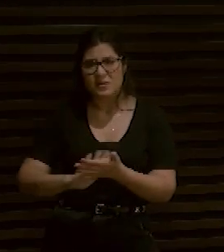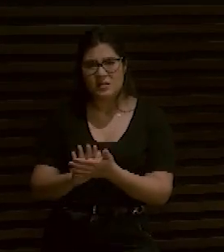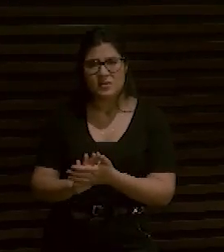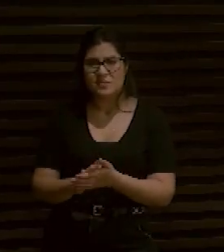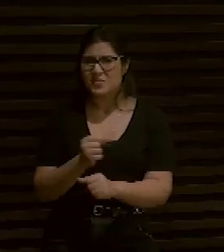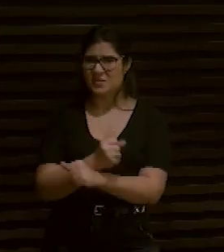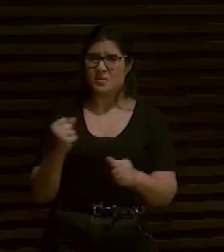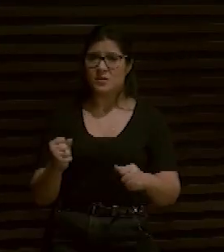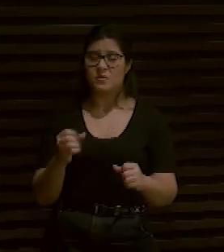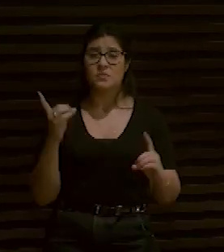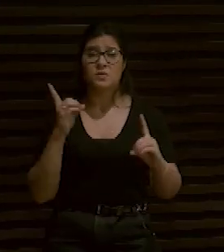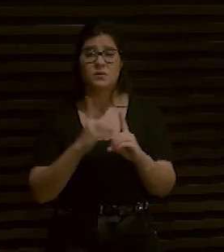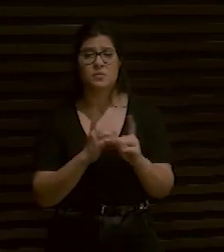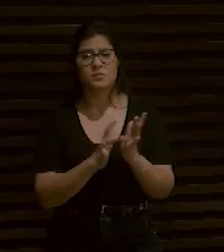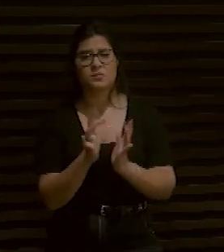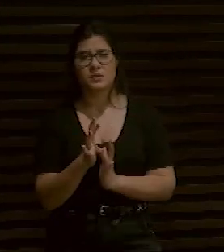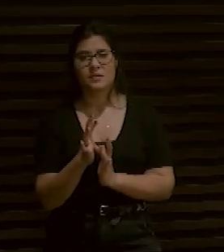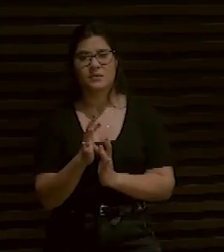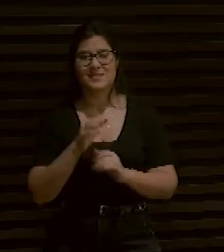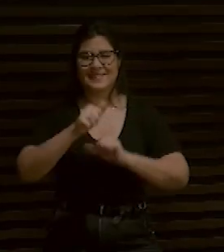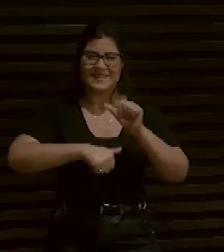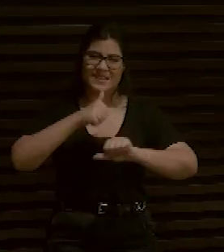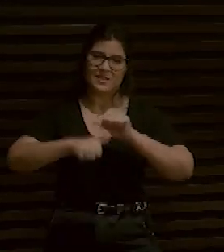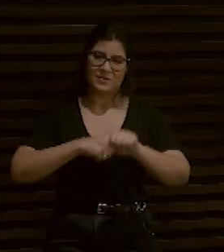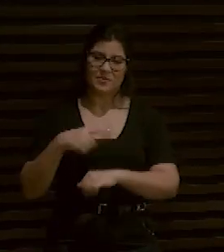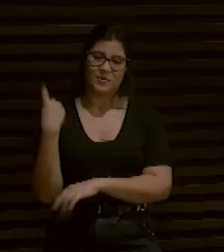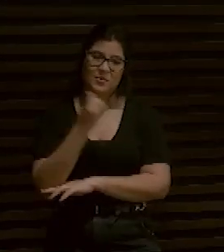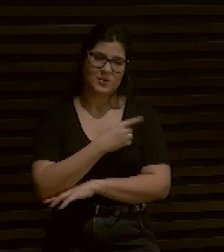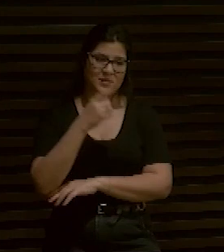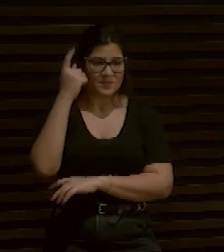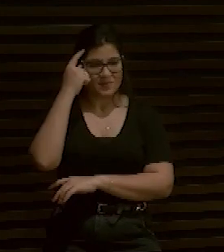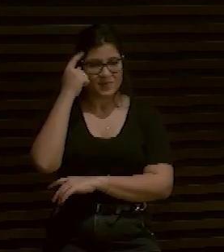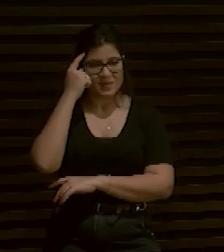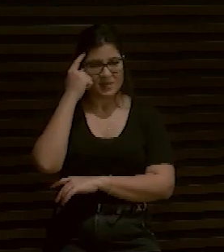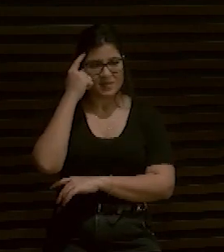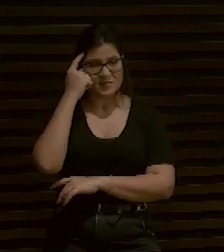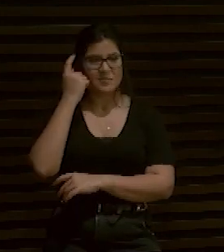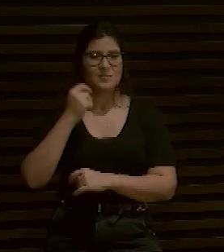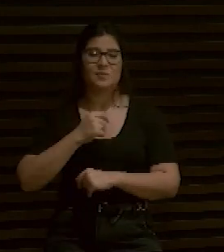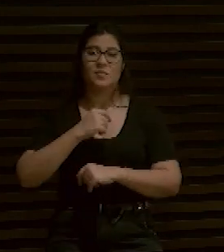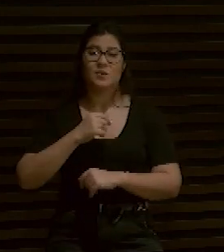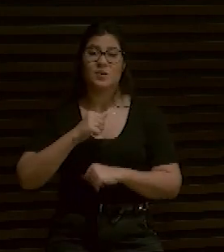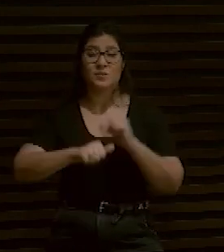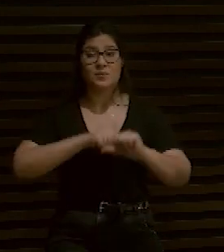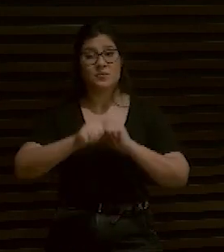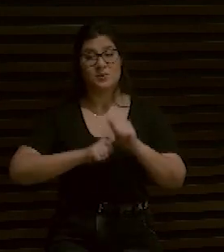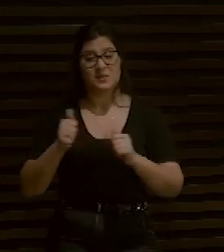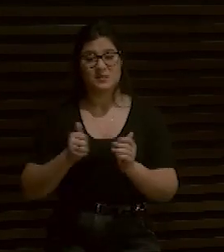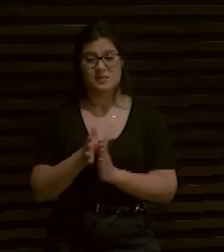com Jesus transforma a nossa mente. Há uma metanoia. A gente muda de